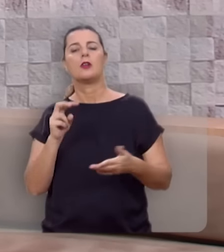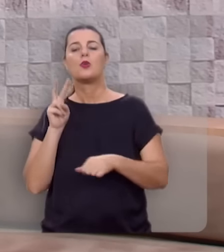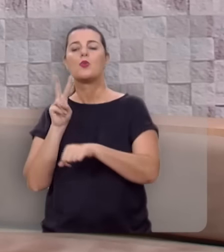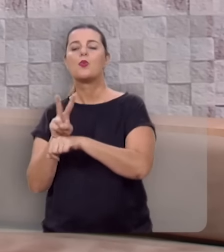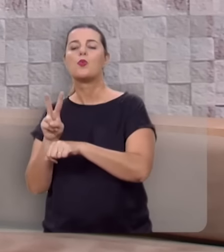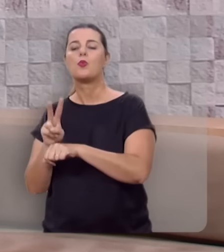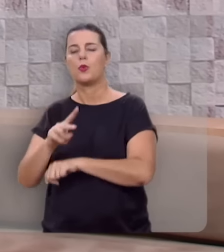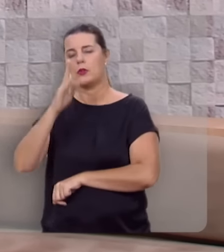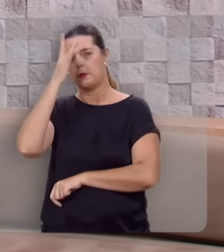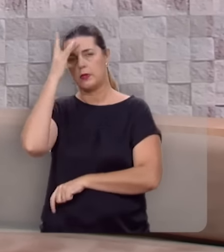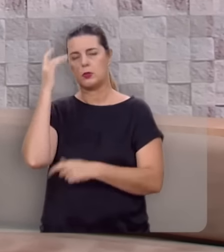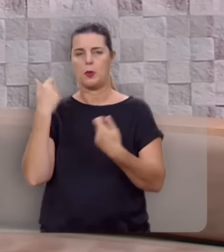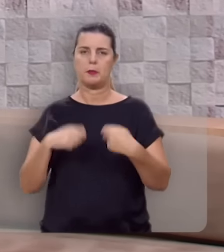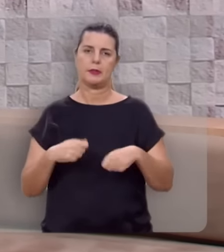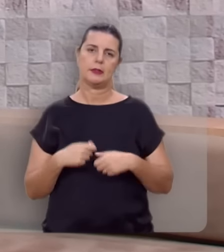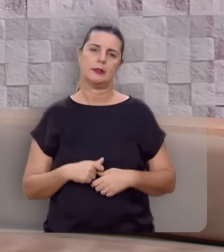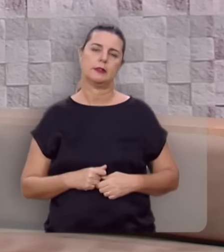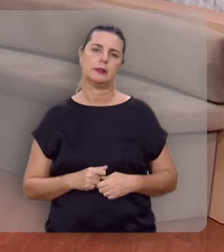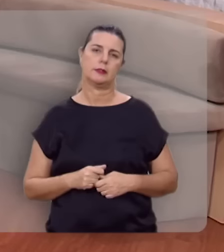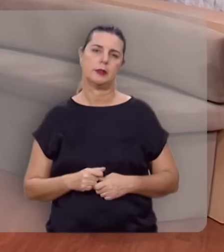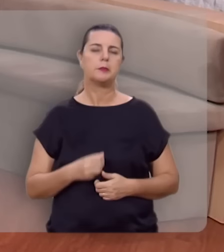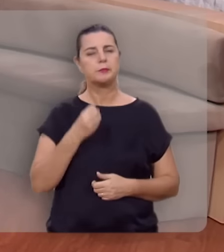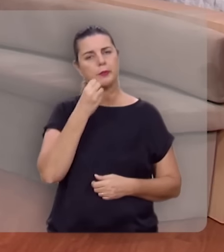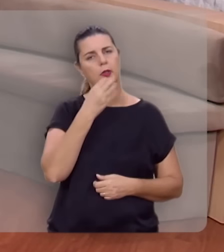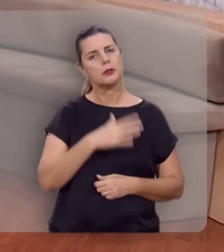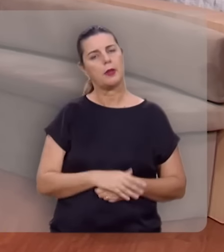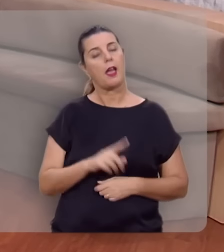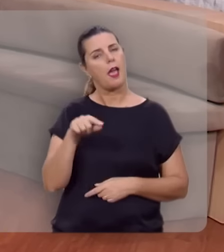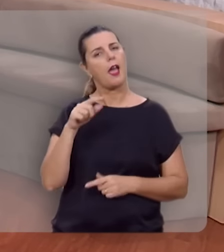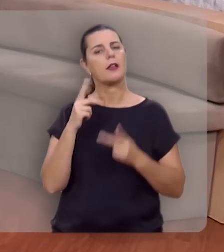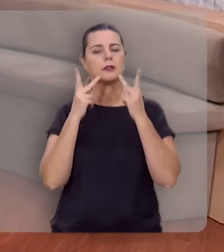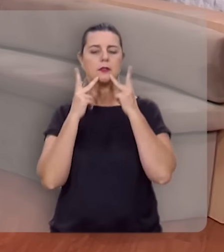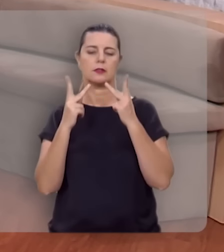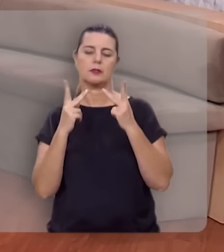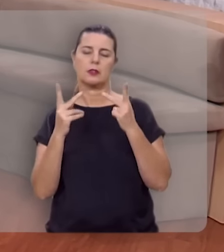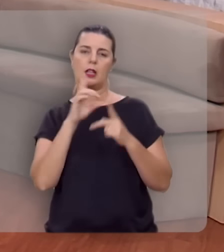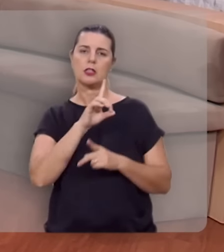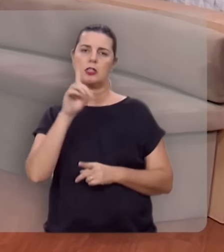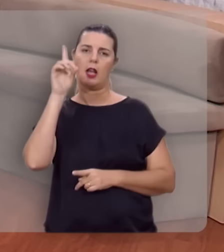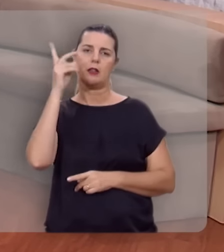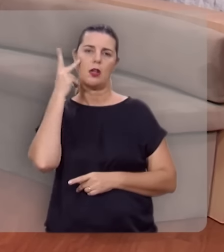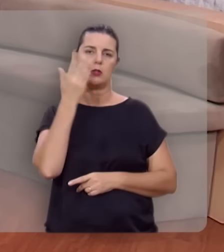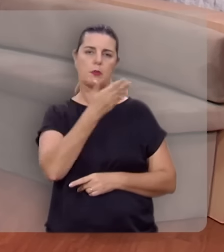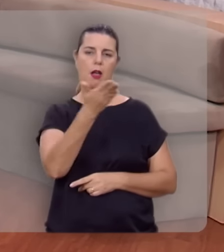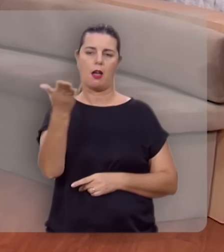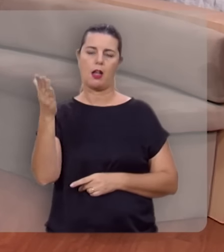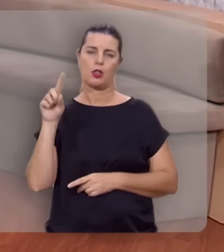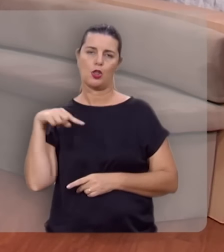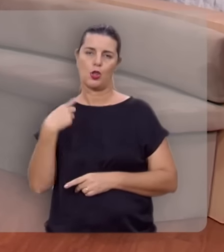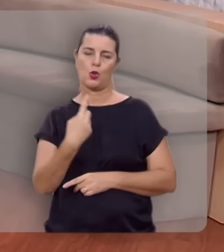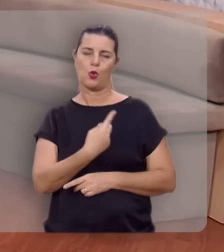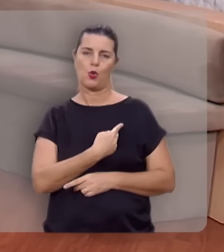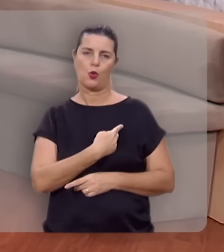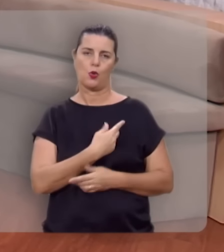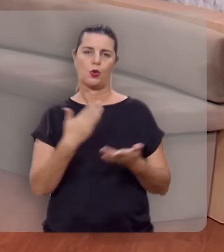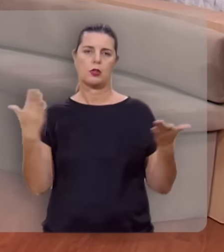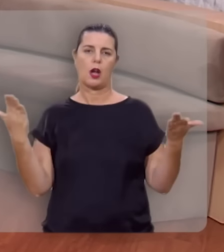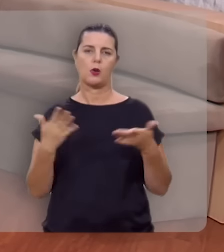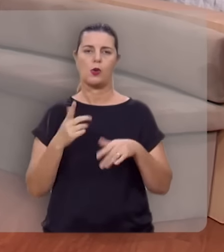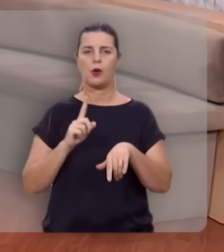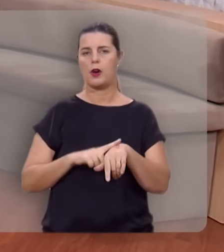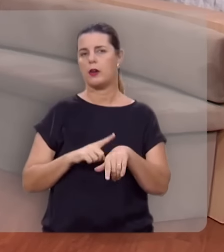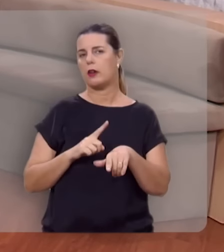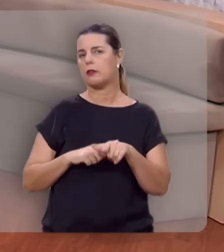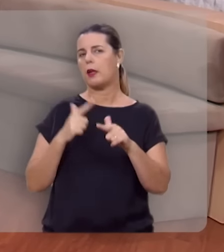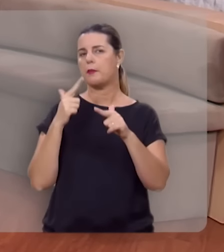pessoa que acode ao necessitado. Pois bem, esta é a mensagem de Deus para todos nós nessa hora